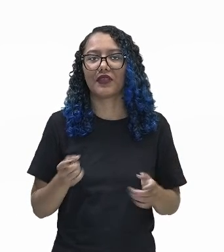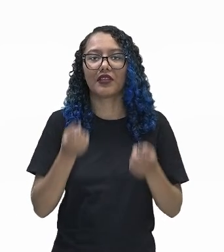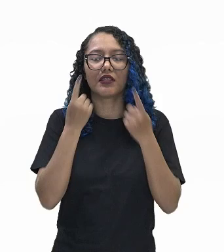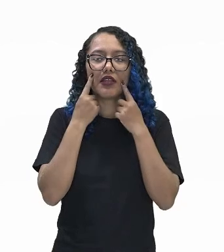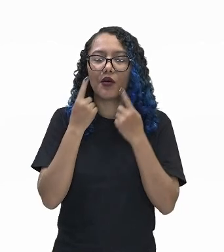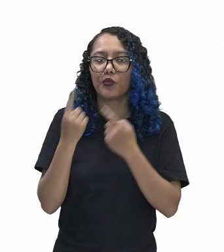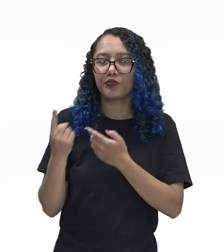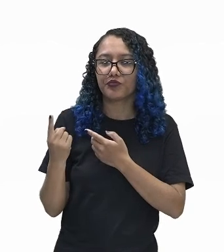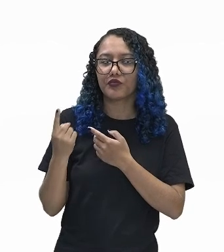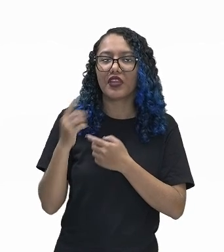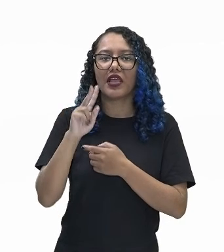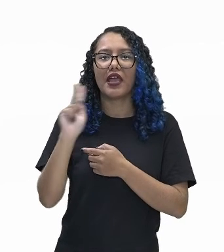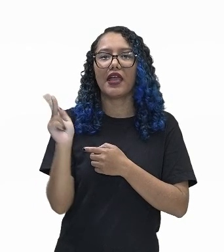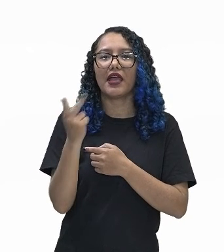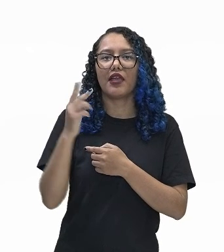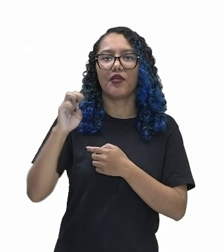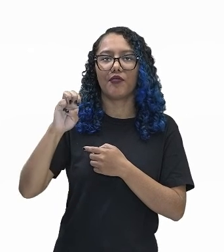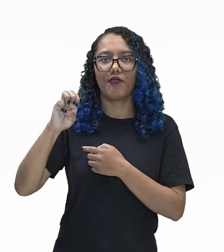tem